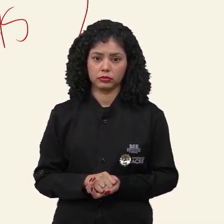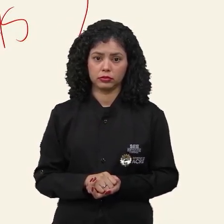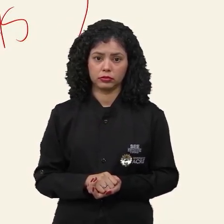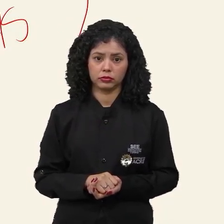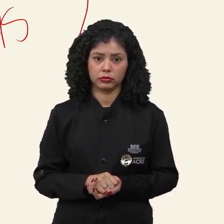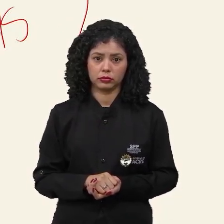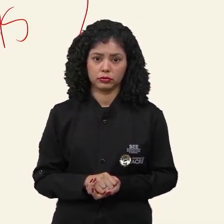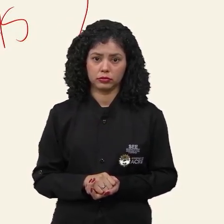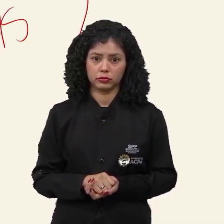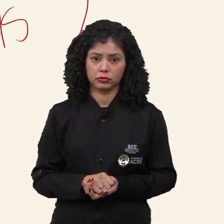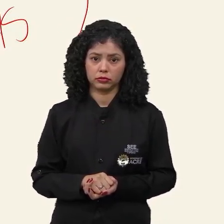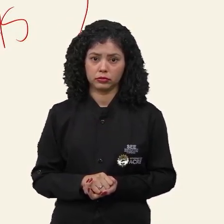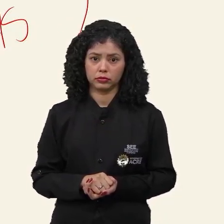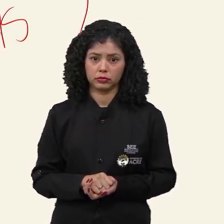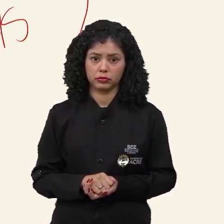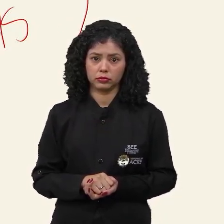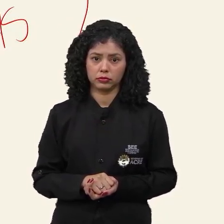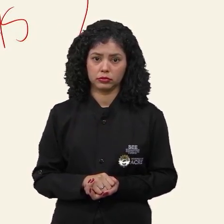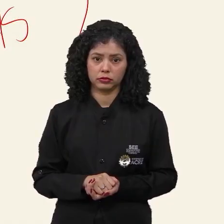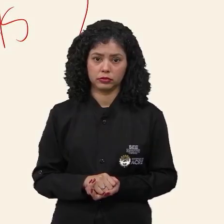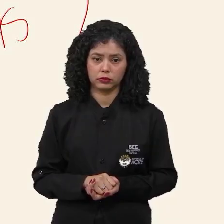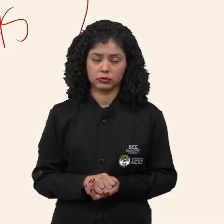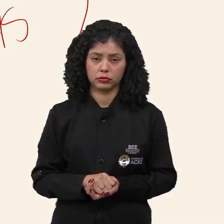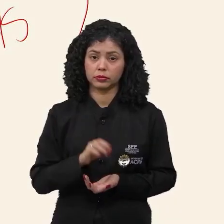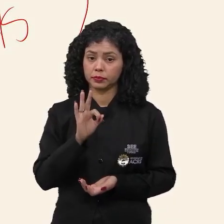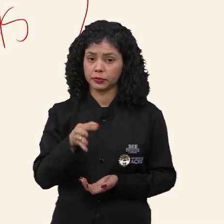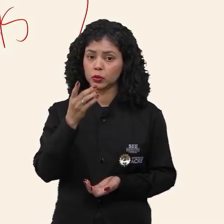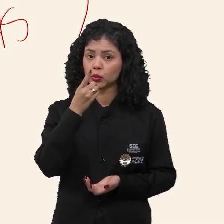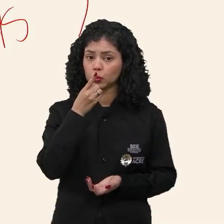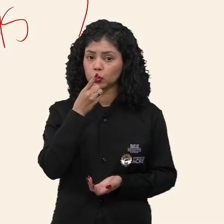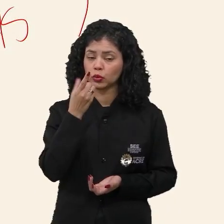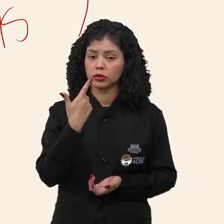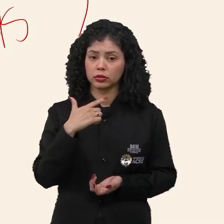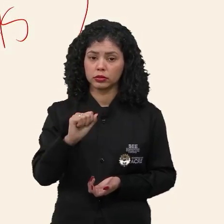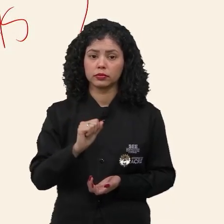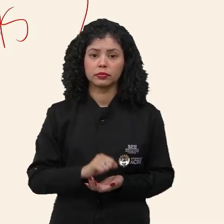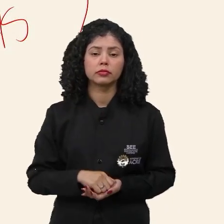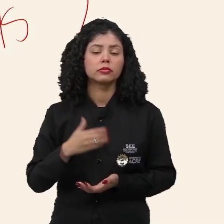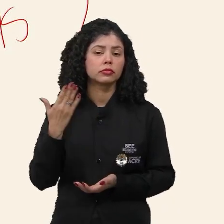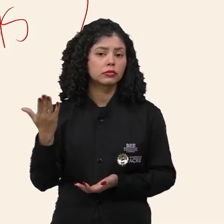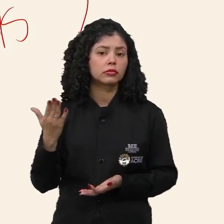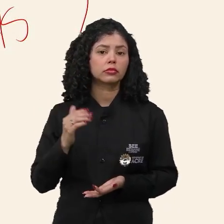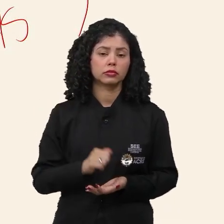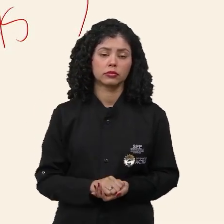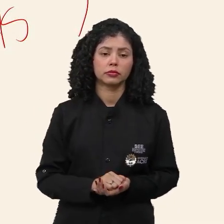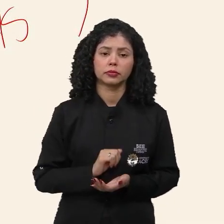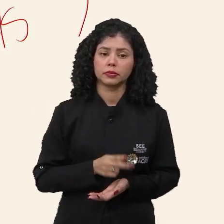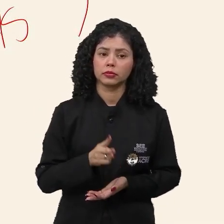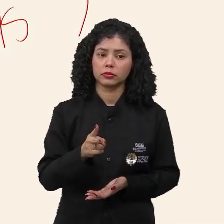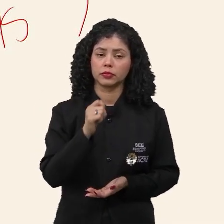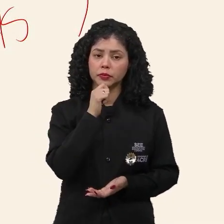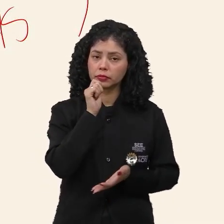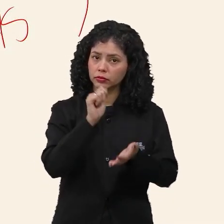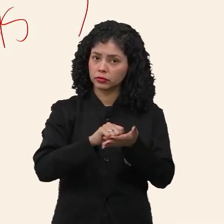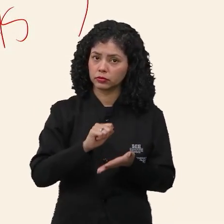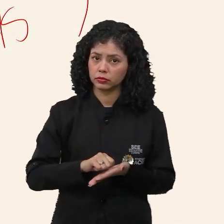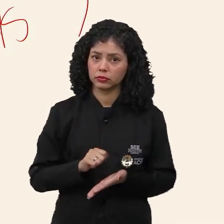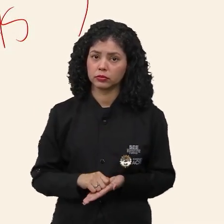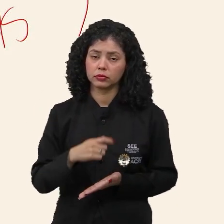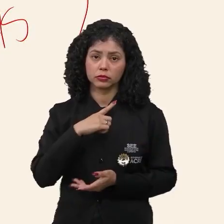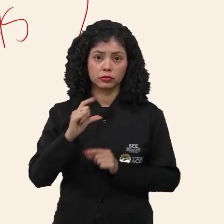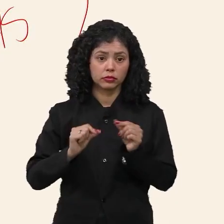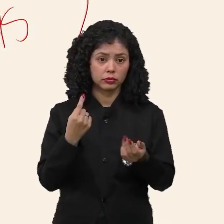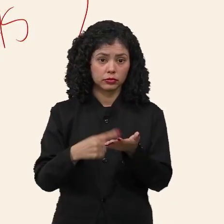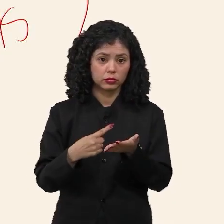língua no dia a dia, certo? Então, aqui, seguindo a gramática prescritiva, ela